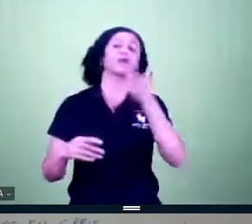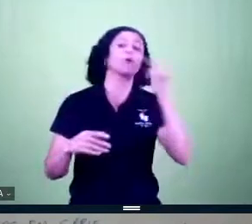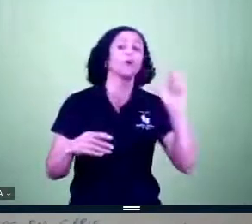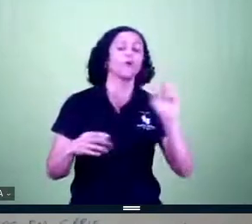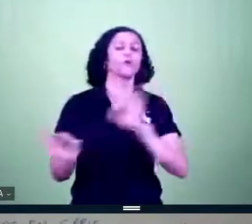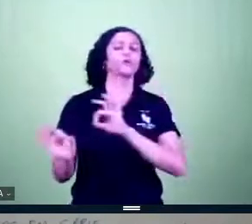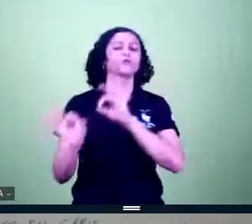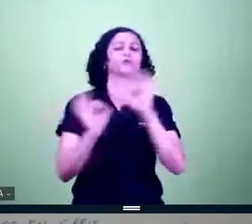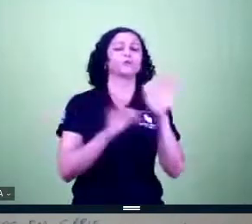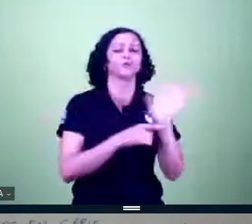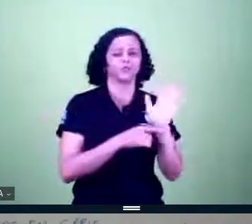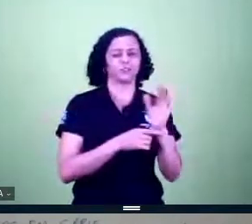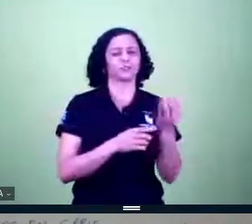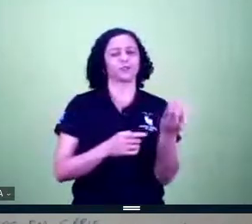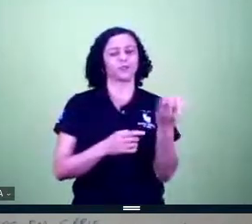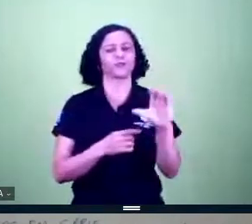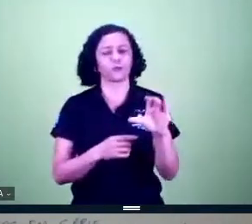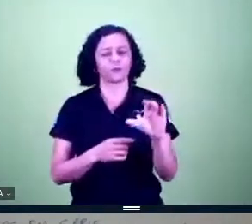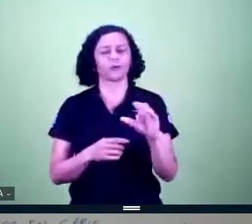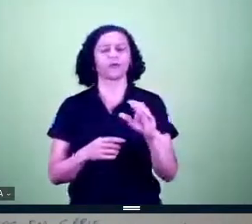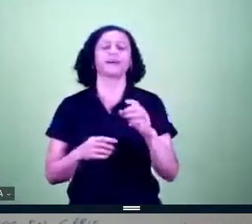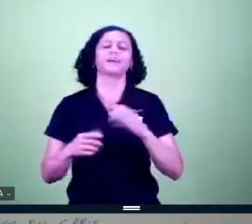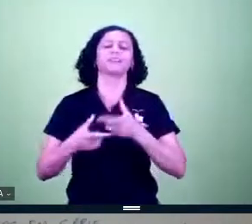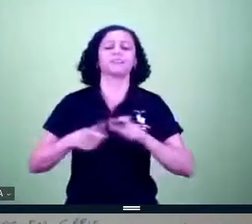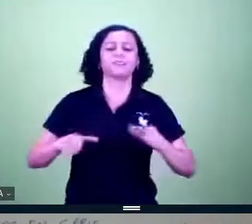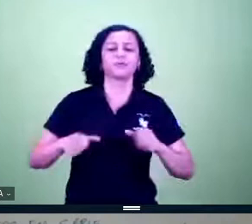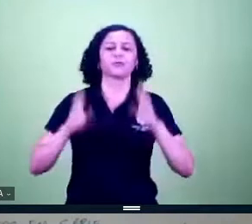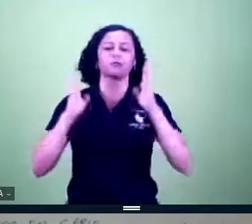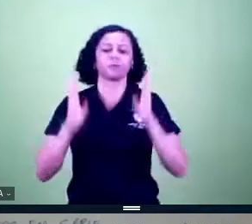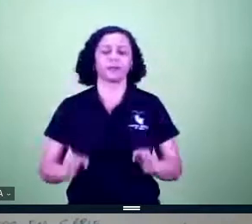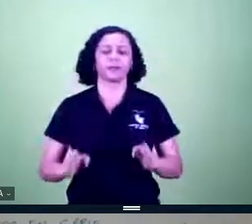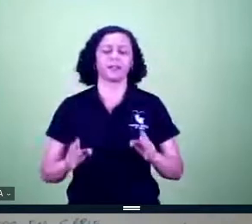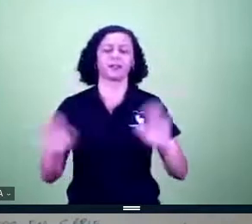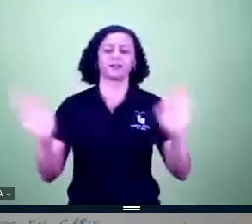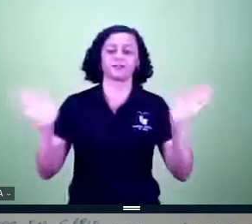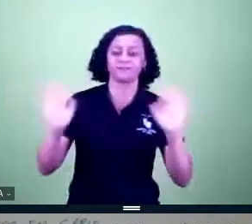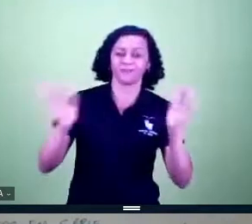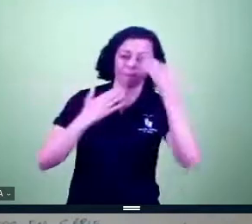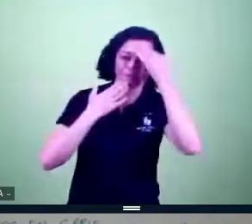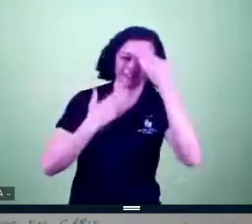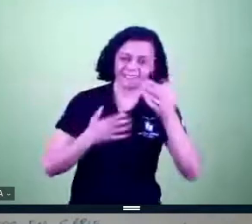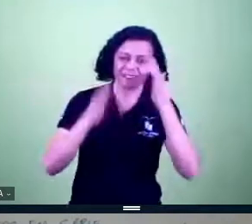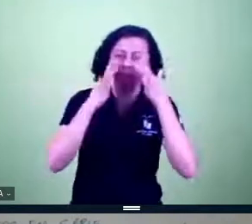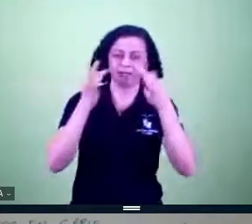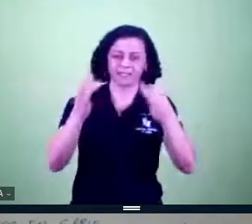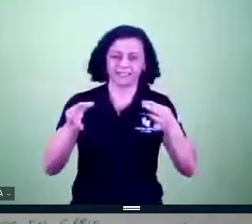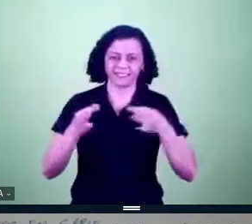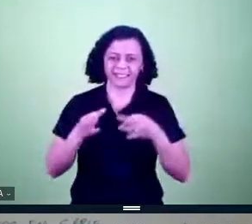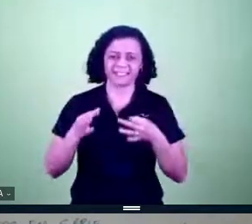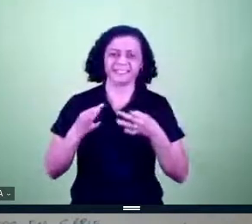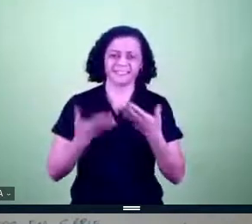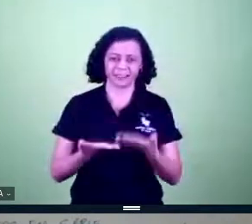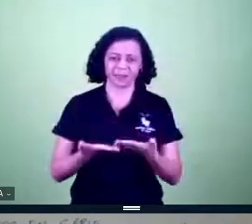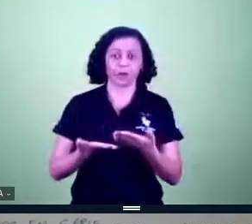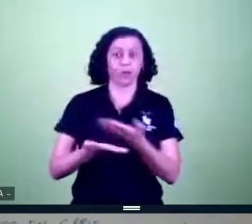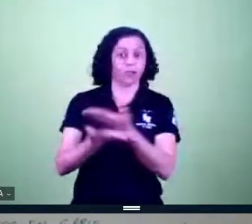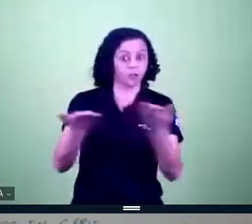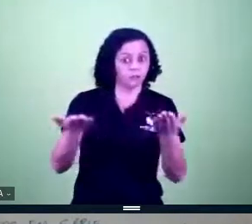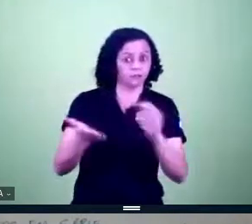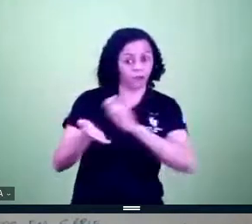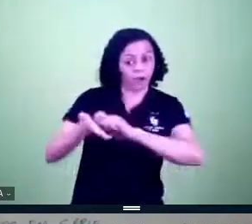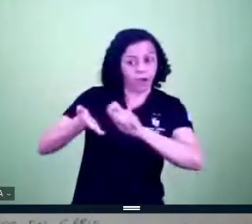de circuitos em paralelo para a gente poder trabalhar. Show? Beleza? Muito obrigado pela atenção. Né? Vou sair de perto do quadro aqui. Não esqueça de anotar,